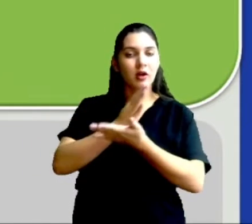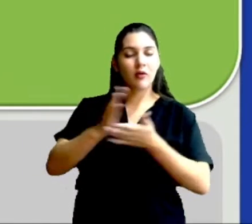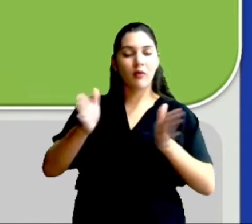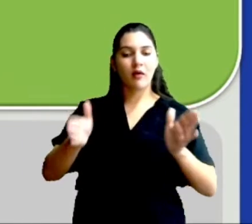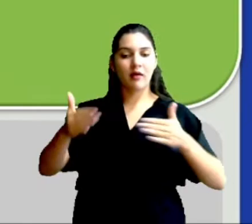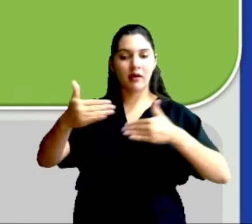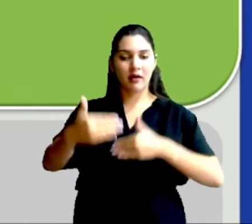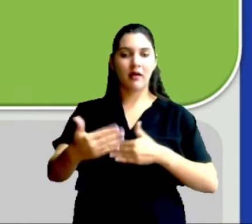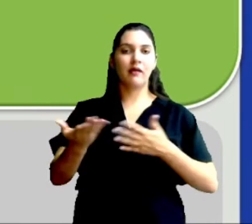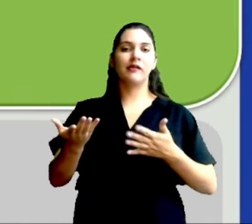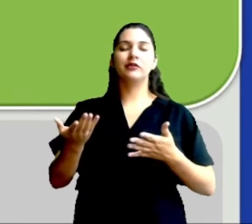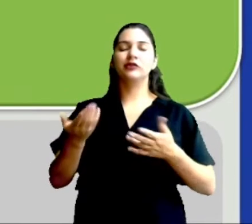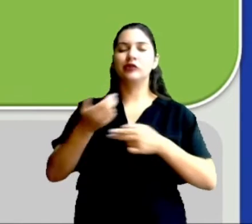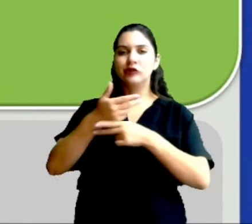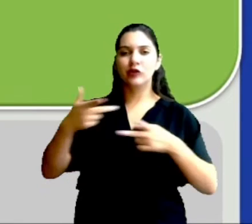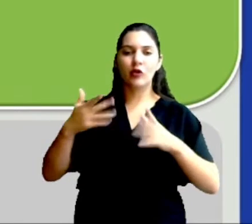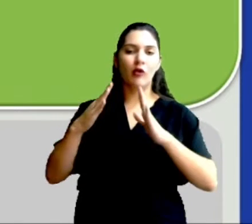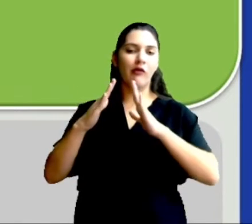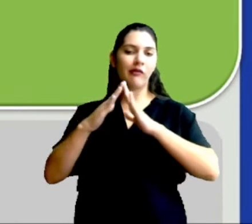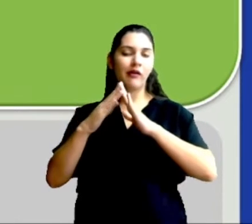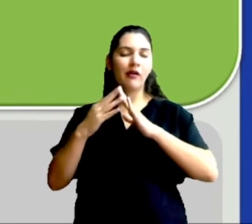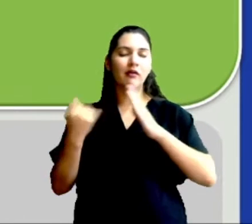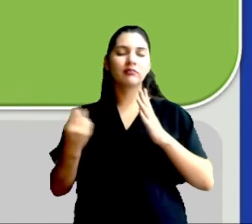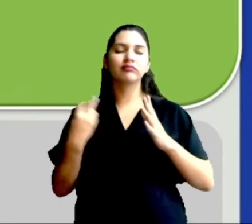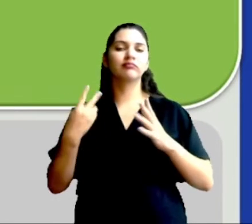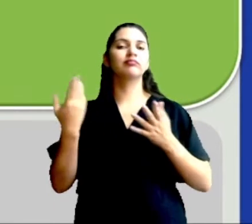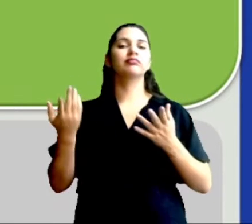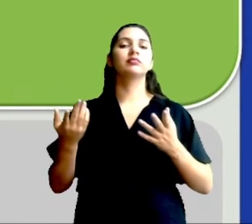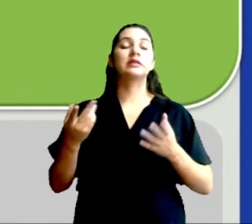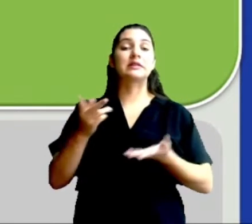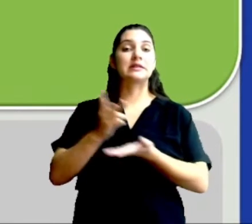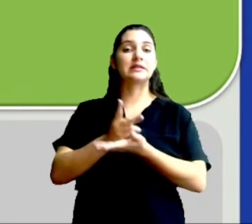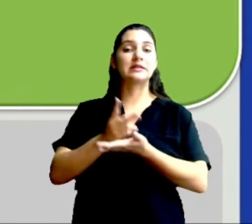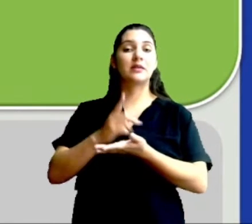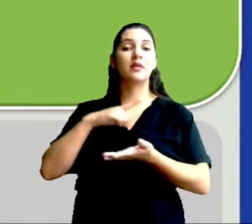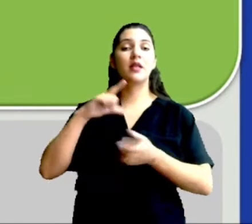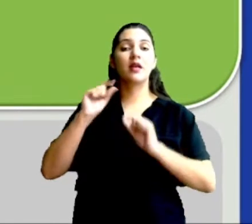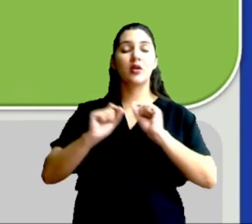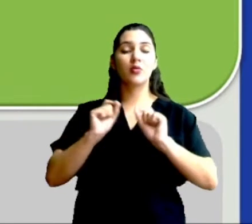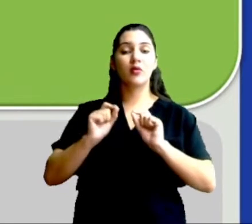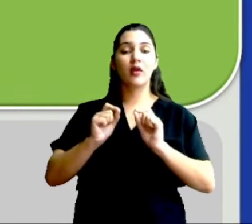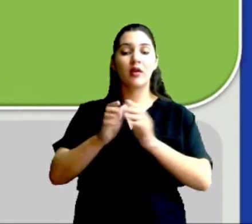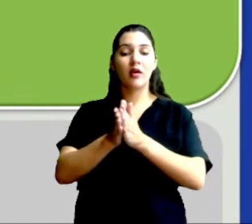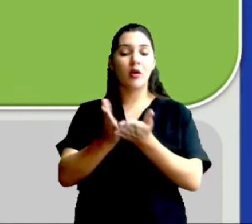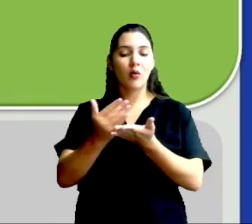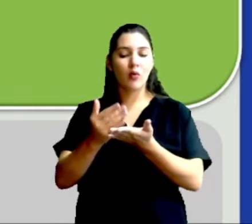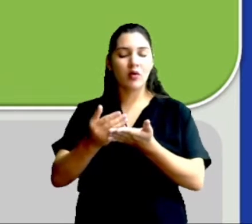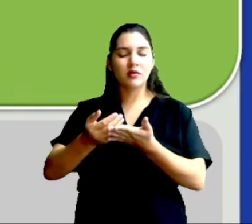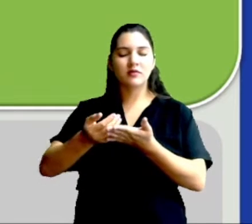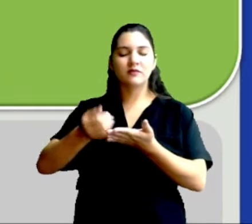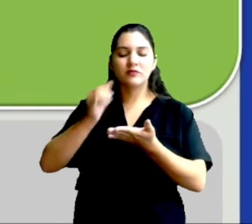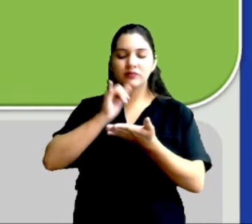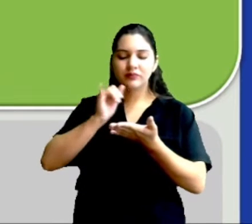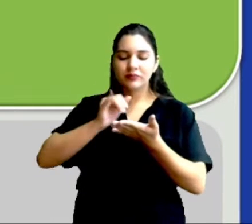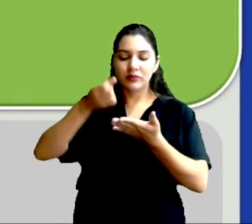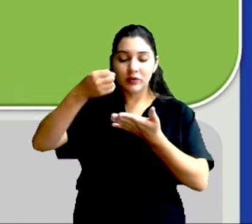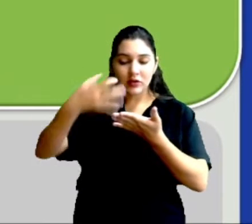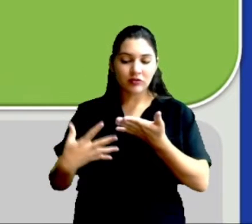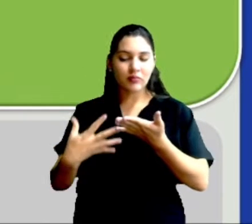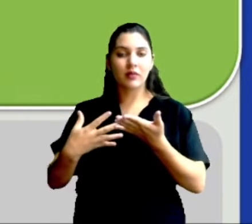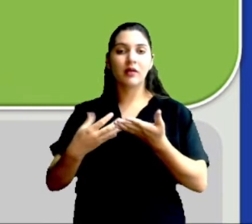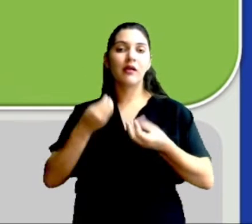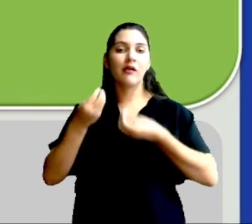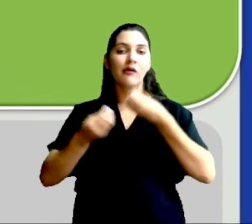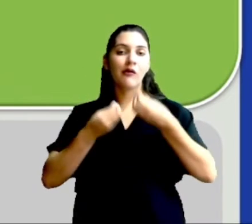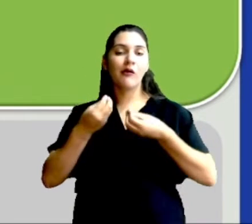algum eletrônico ou eletrodoméstico, sempre vem aí o manual de instrução. Então, você poderá também ter